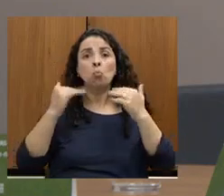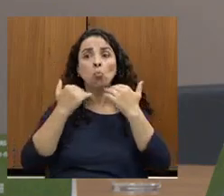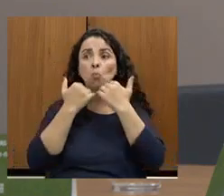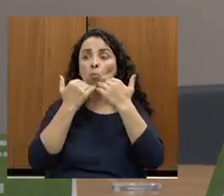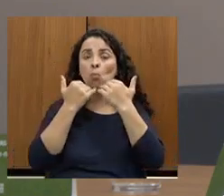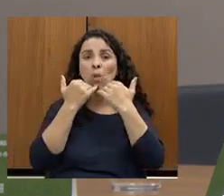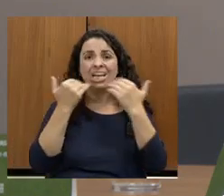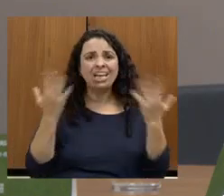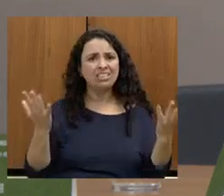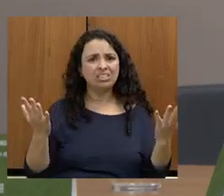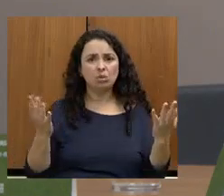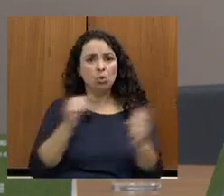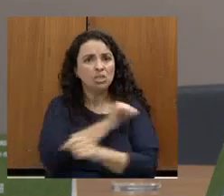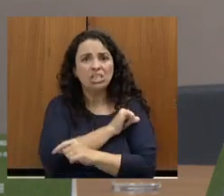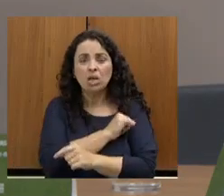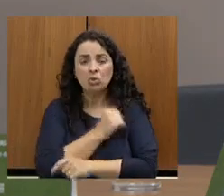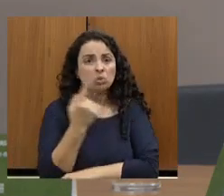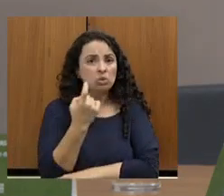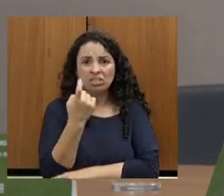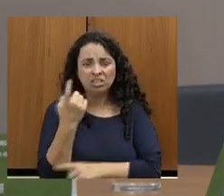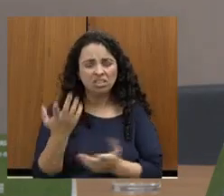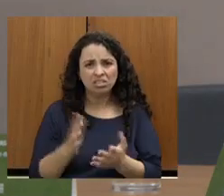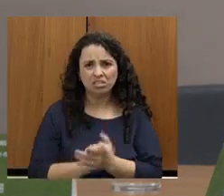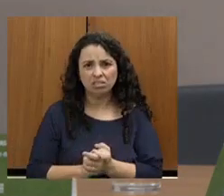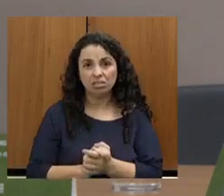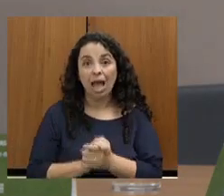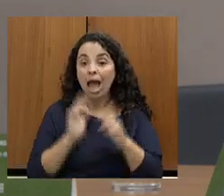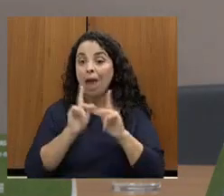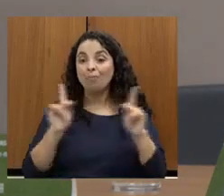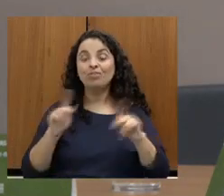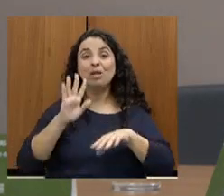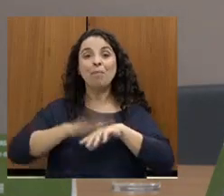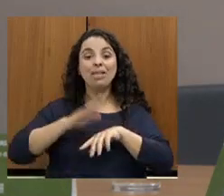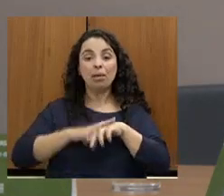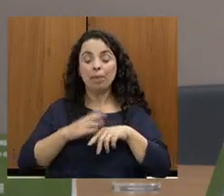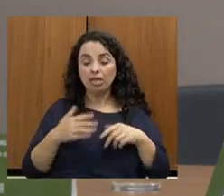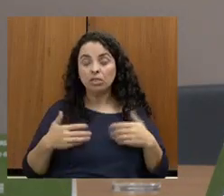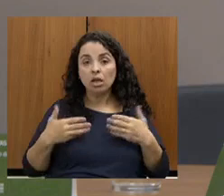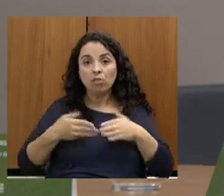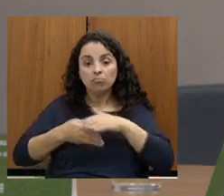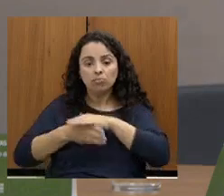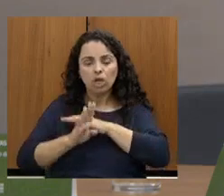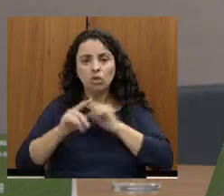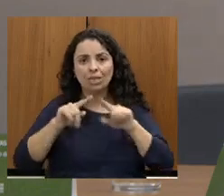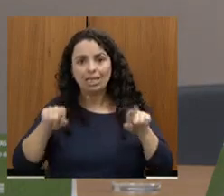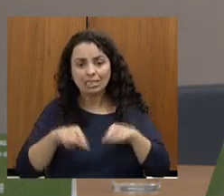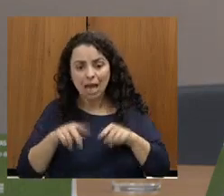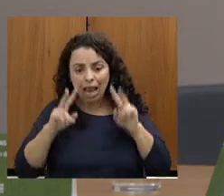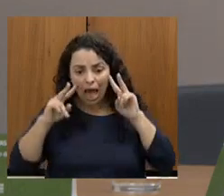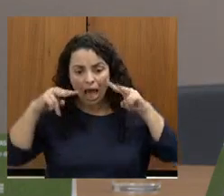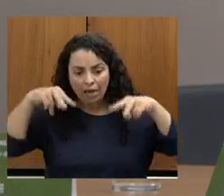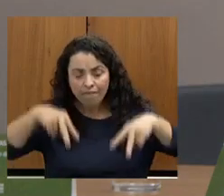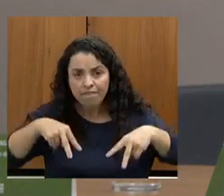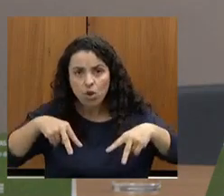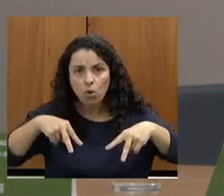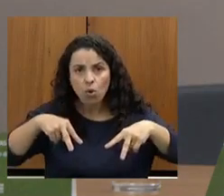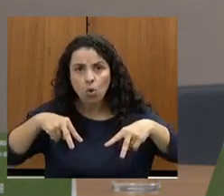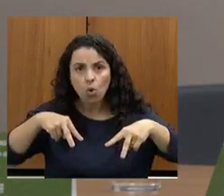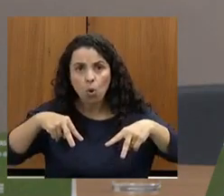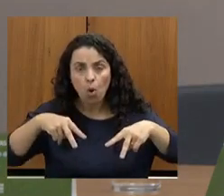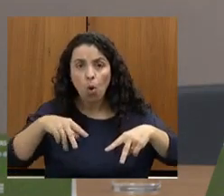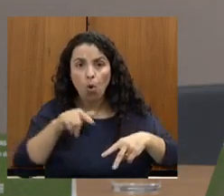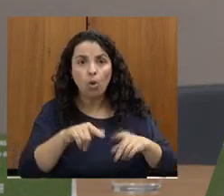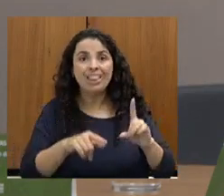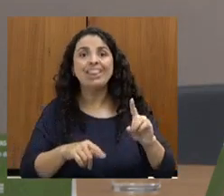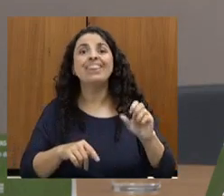A professora de matemática entra e vê o meu filho imobilizado no chão e o Lucas em cima dele, ela viu. E aí ela